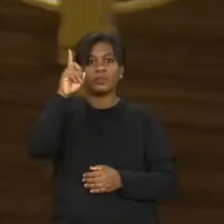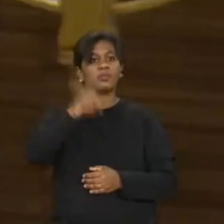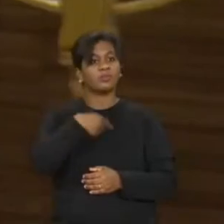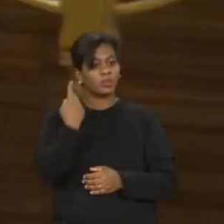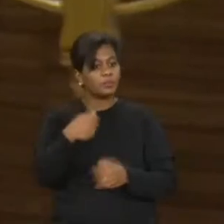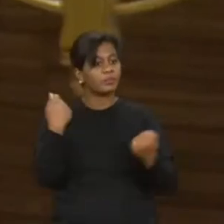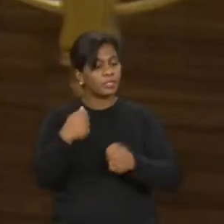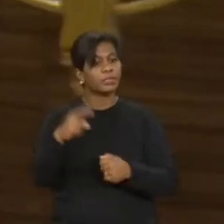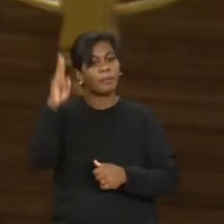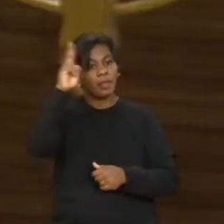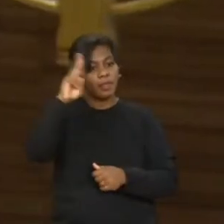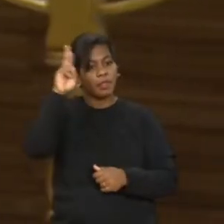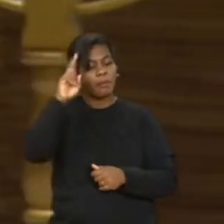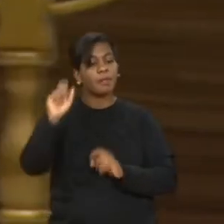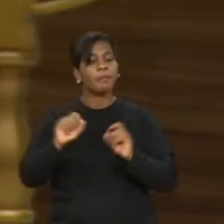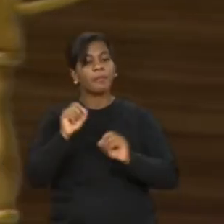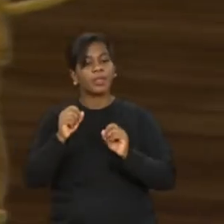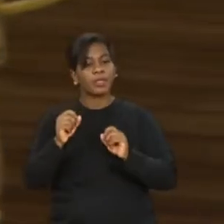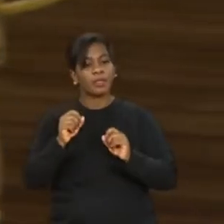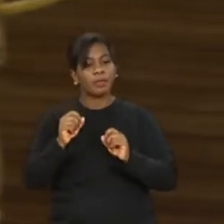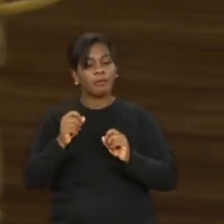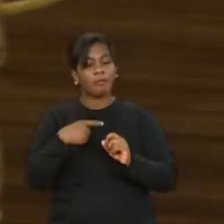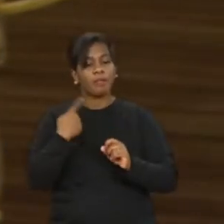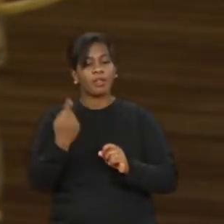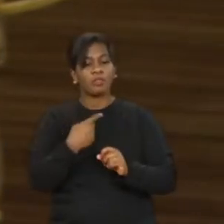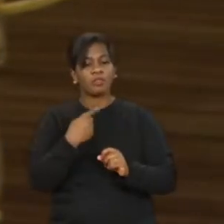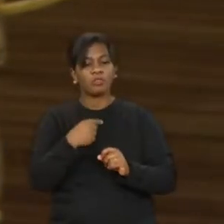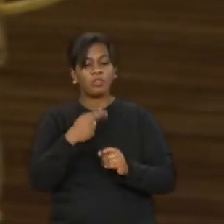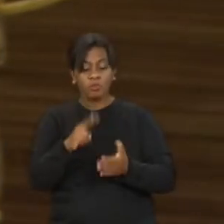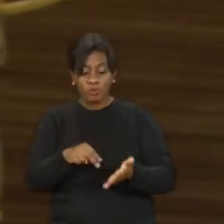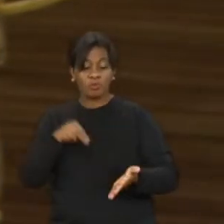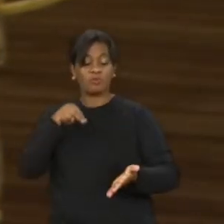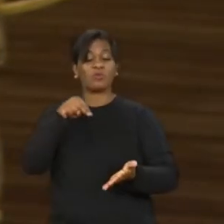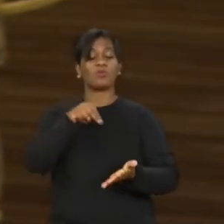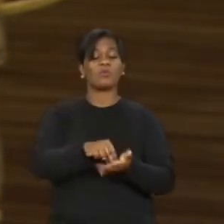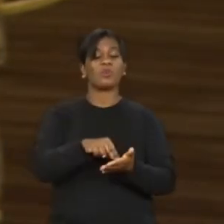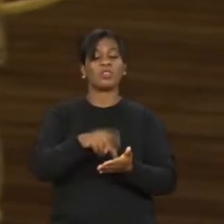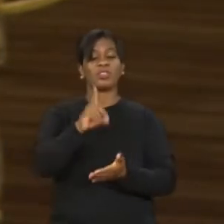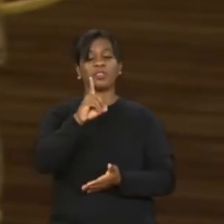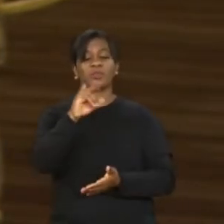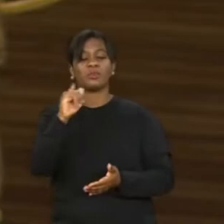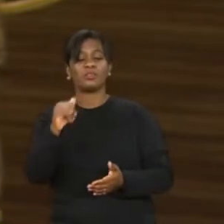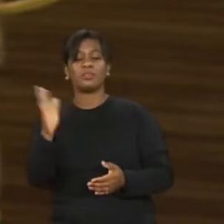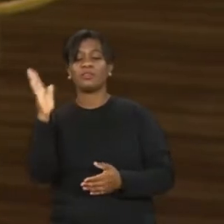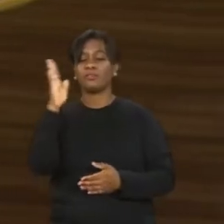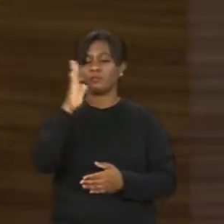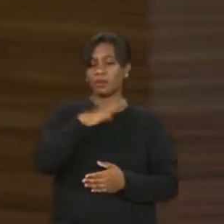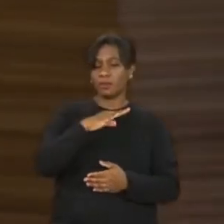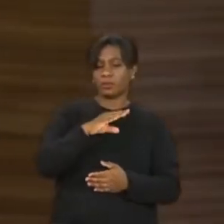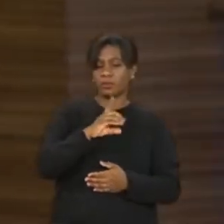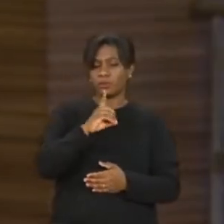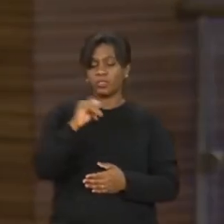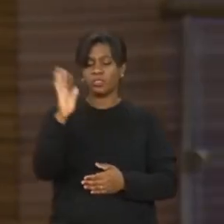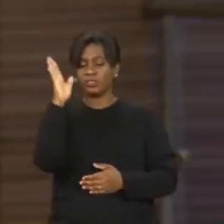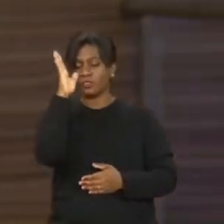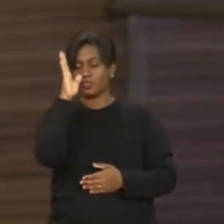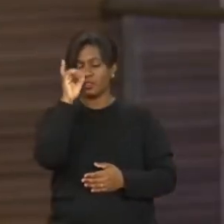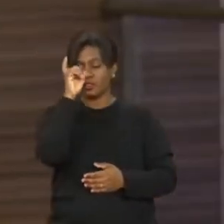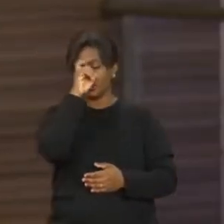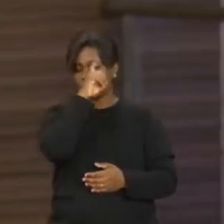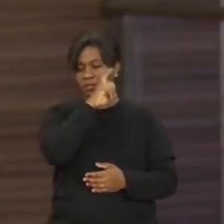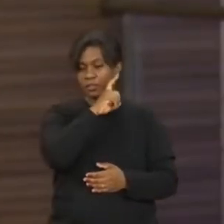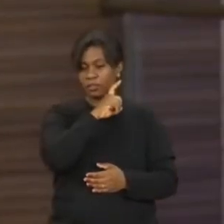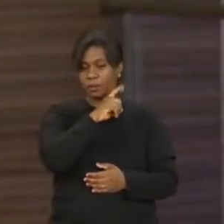deles para podermos sobreviver nos dias maus, difíceis. Para